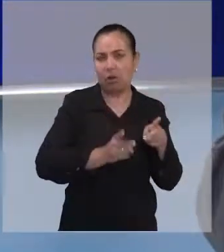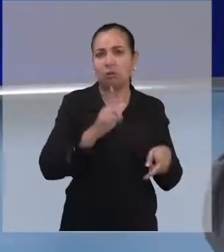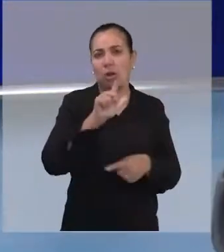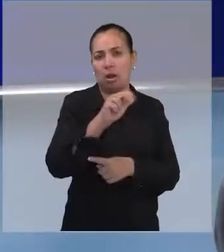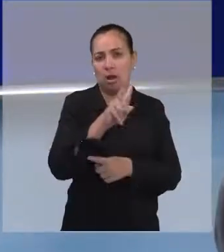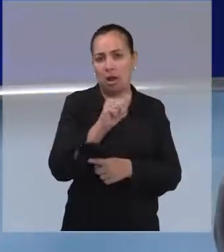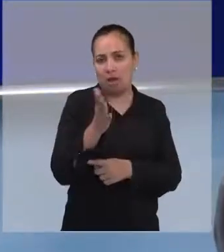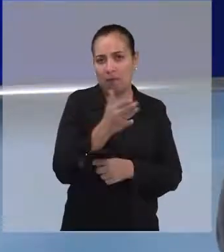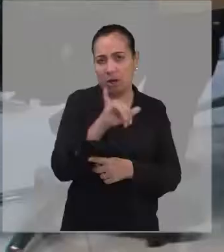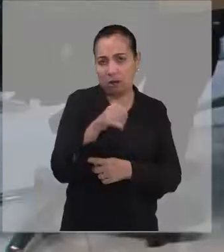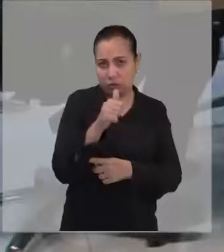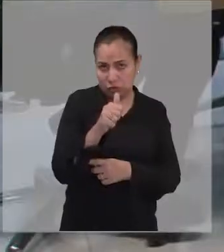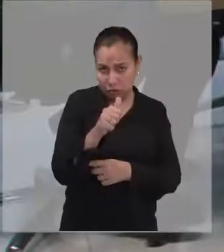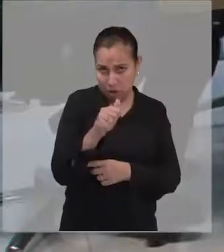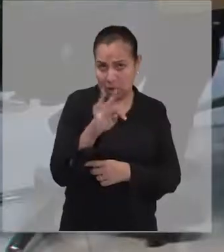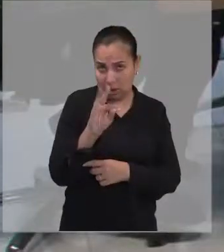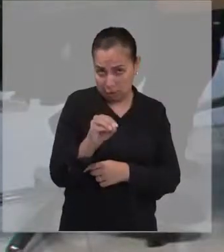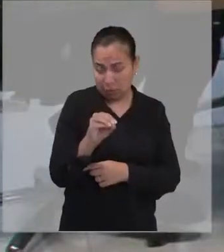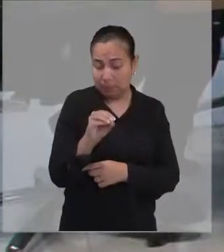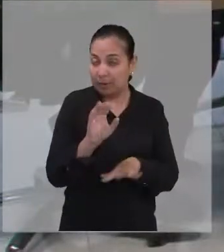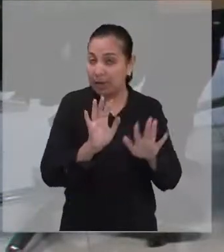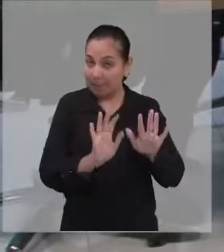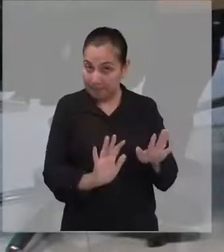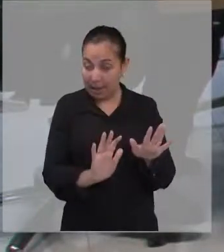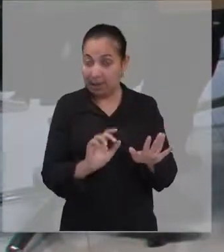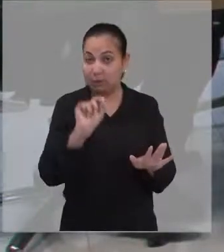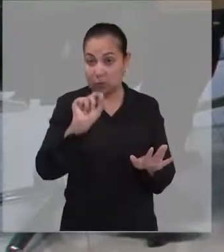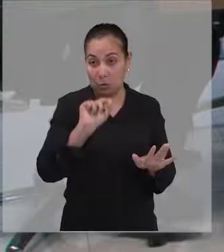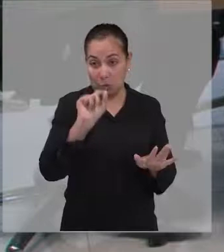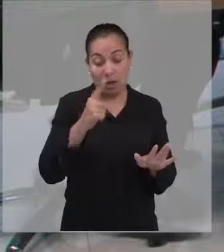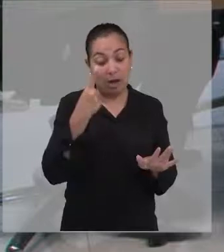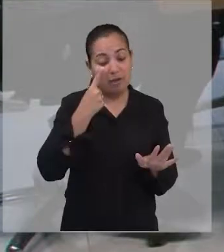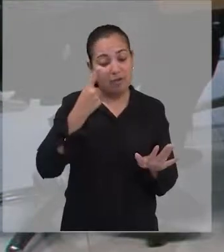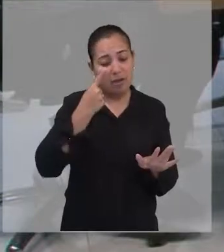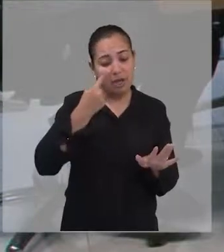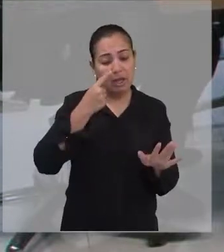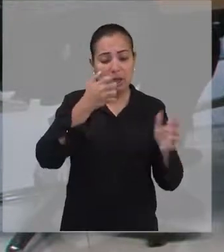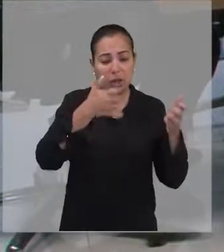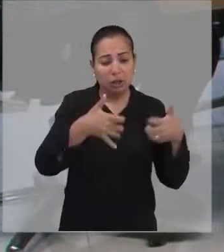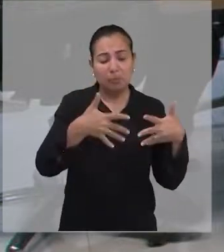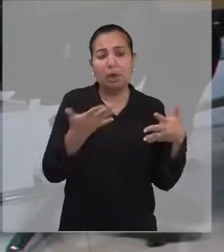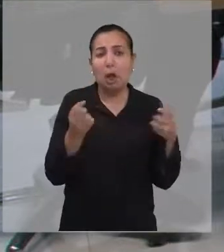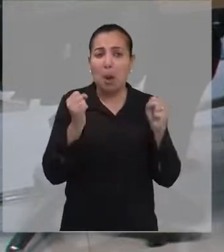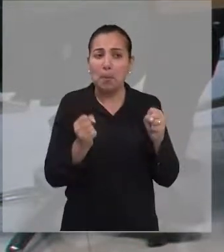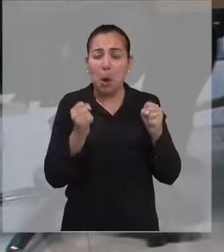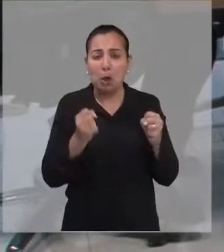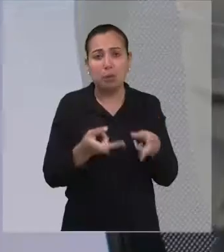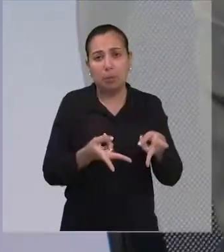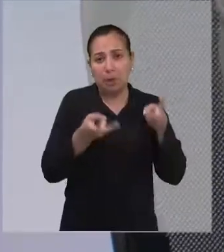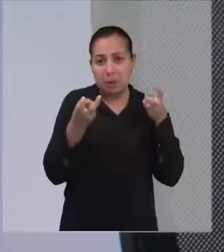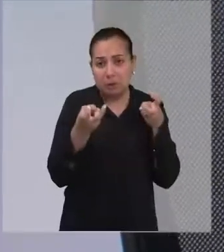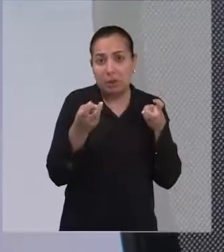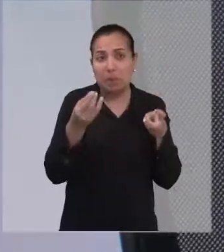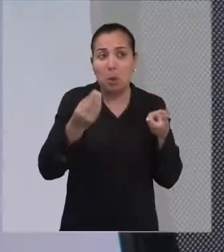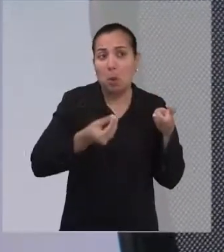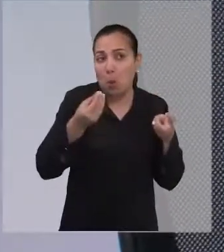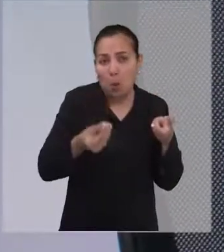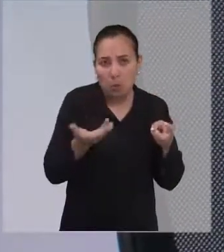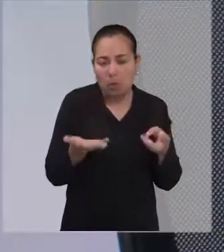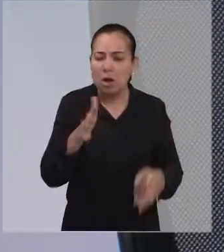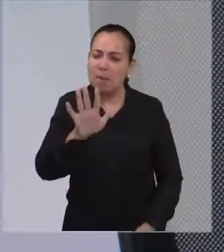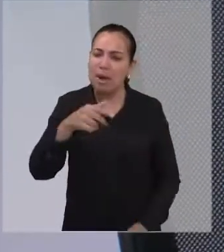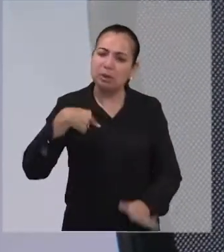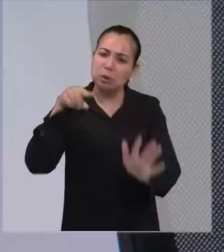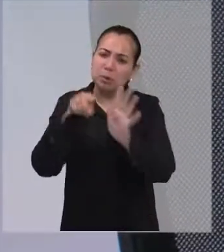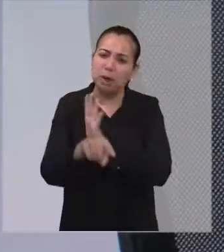está configurado que os fins justificam os meios. Qual é a sua percepção, sua interpretação sobre isso?